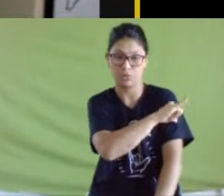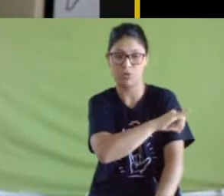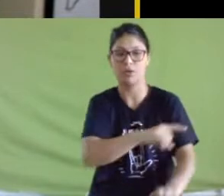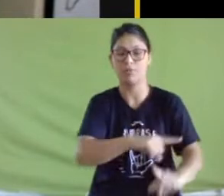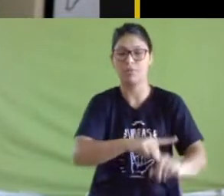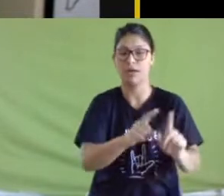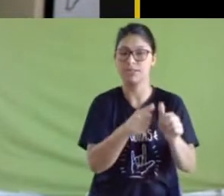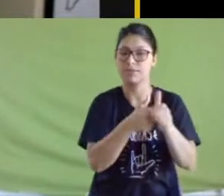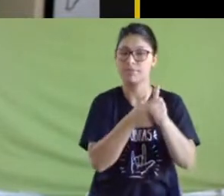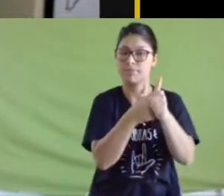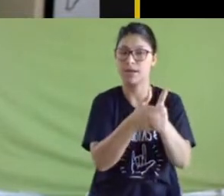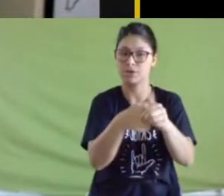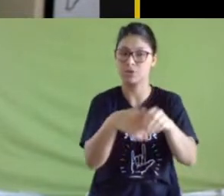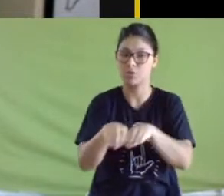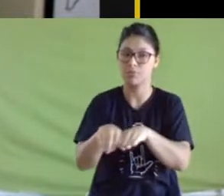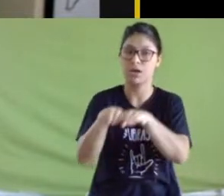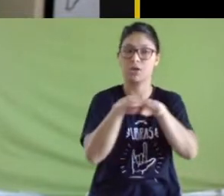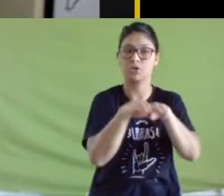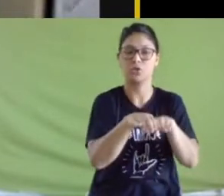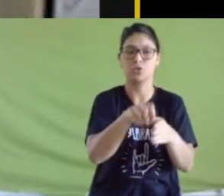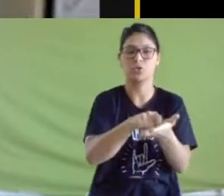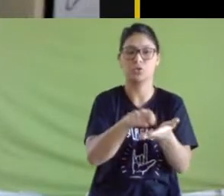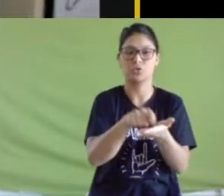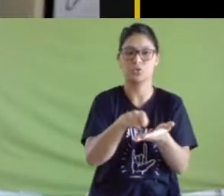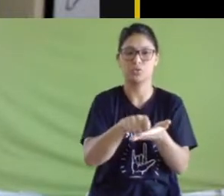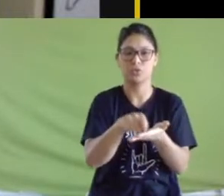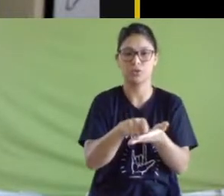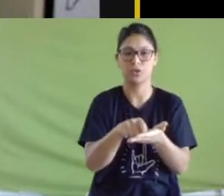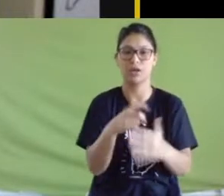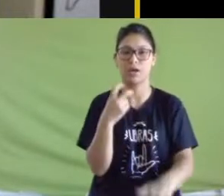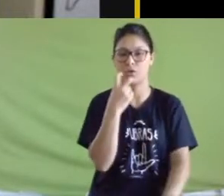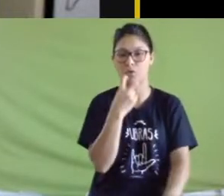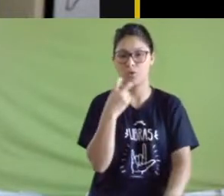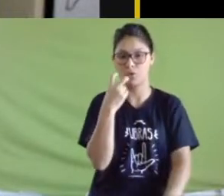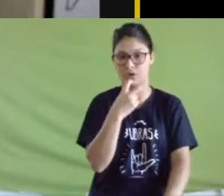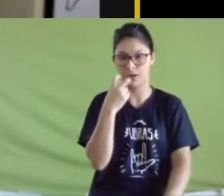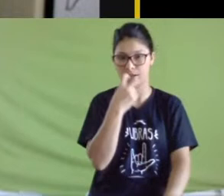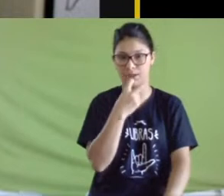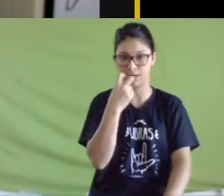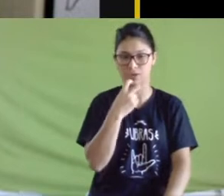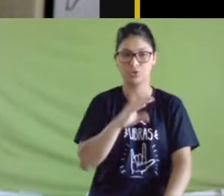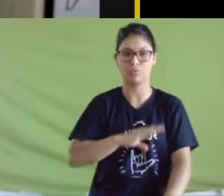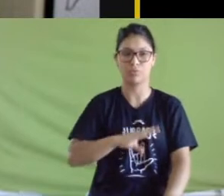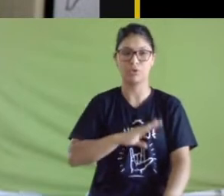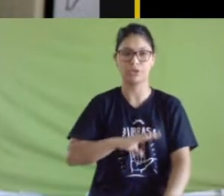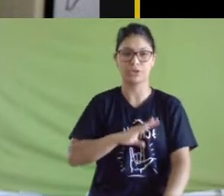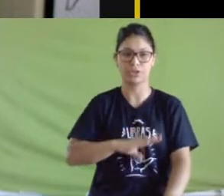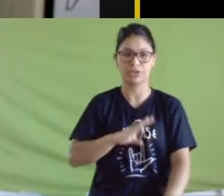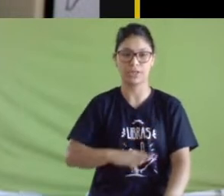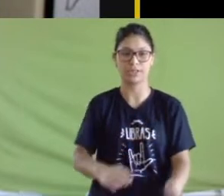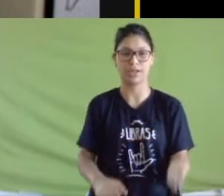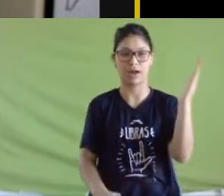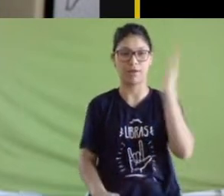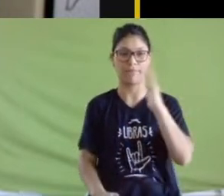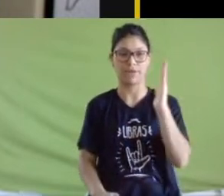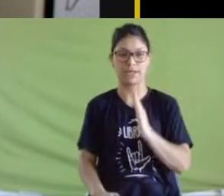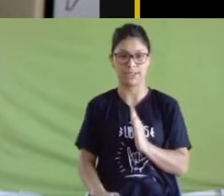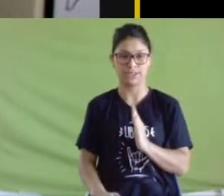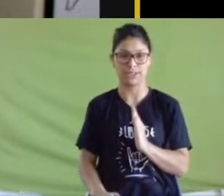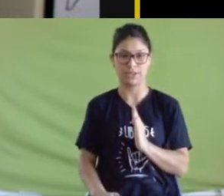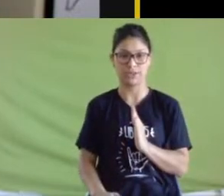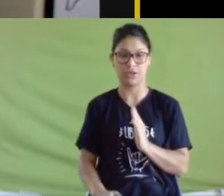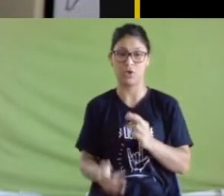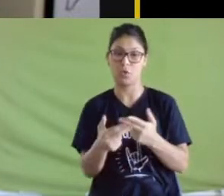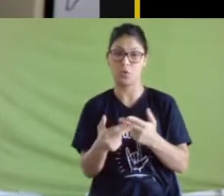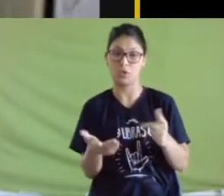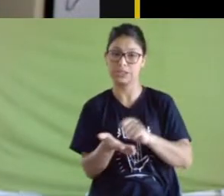padrões da escrita dos padrões da oralidade do português do Brasil. Então é uma coisa escrita, mas